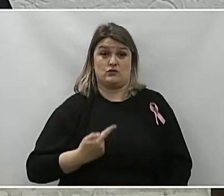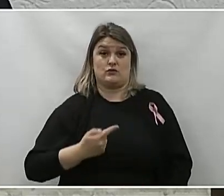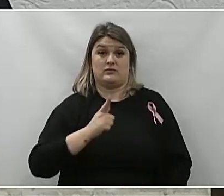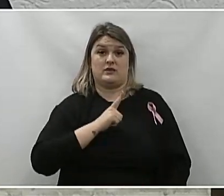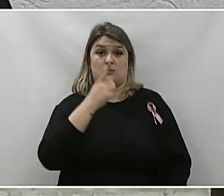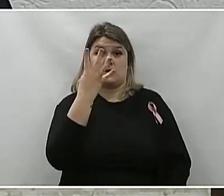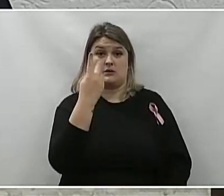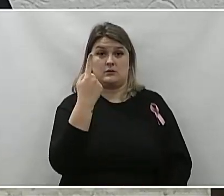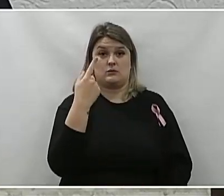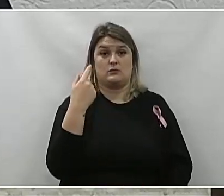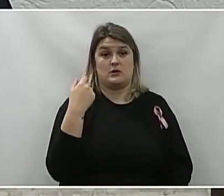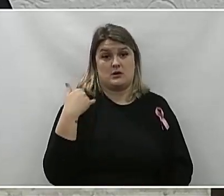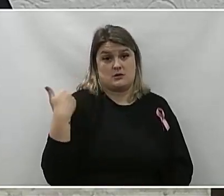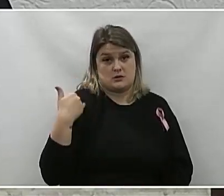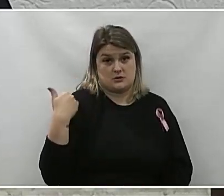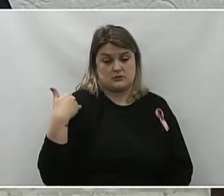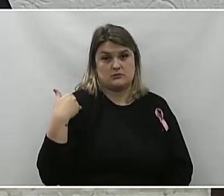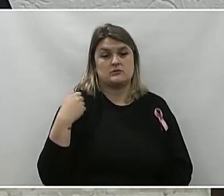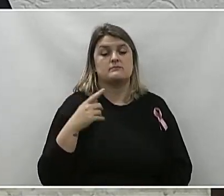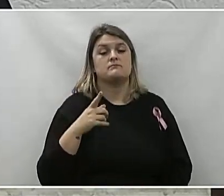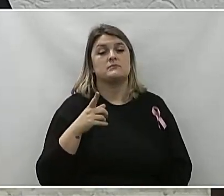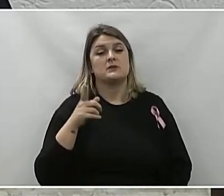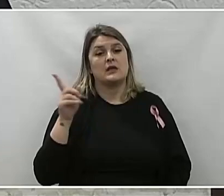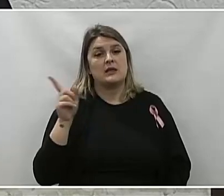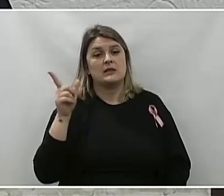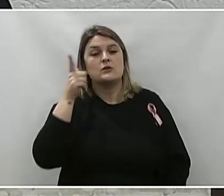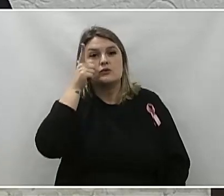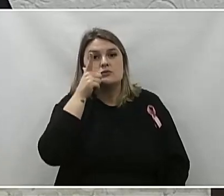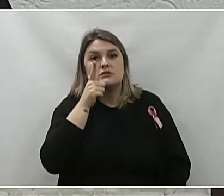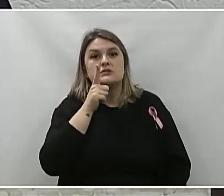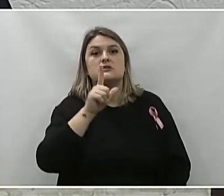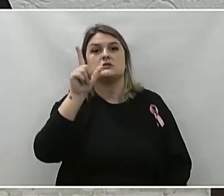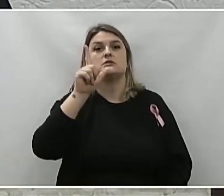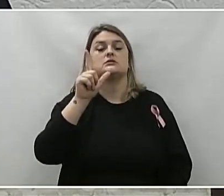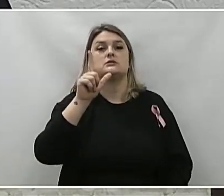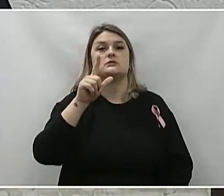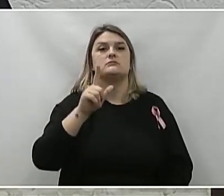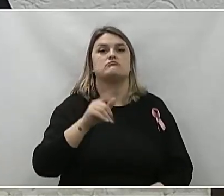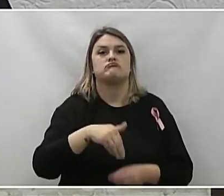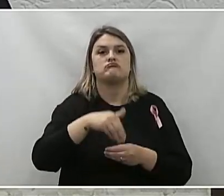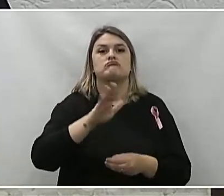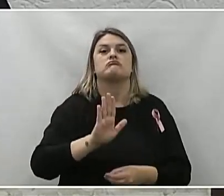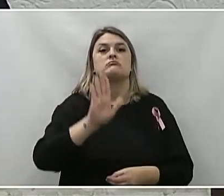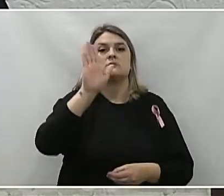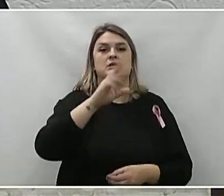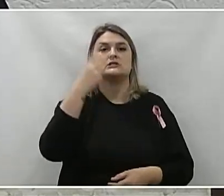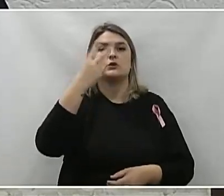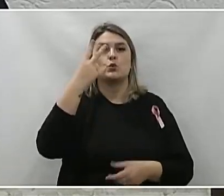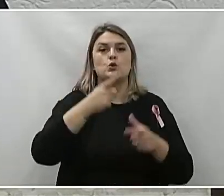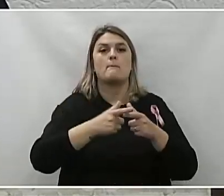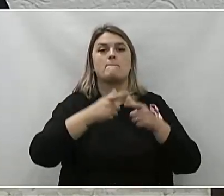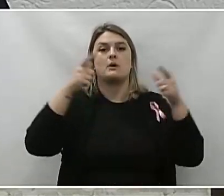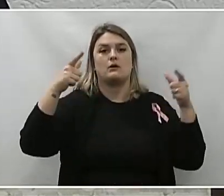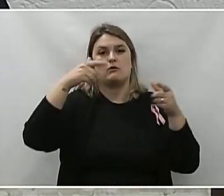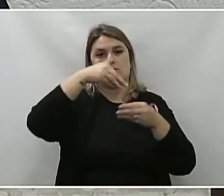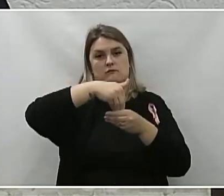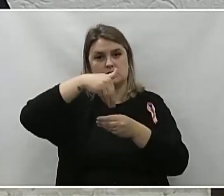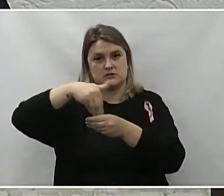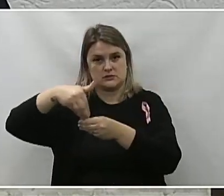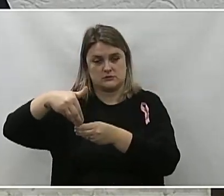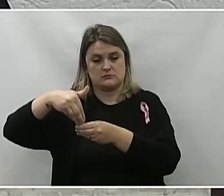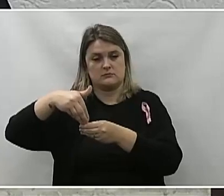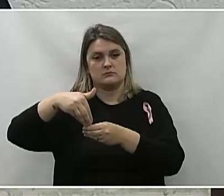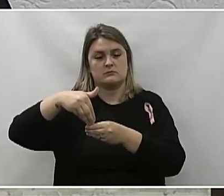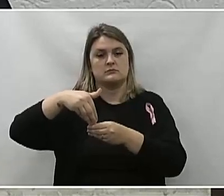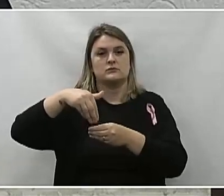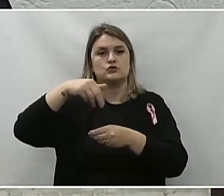primeiro Governador eleito do país neste domingo e o segundo com maior votação proporcional do